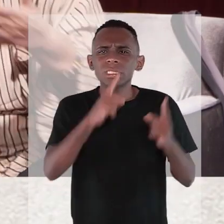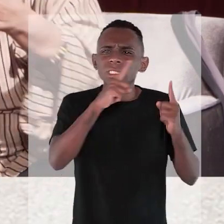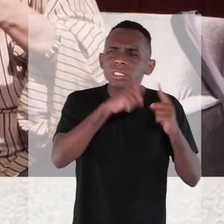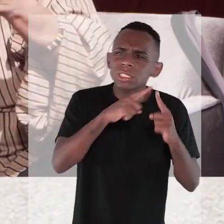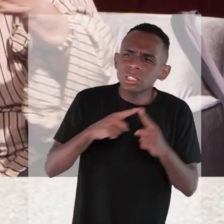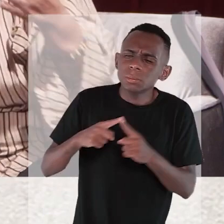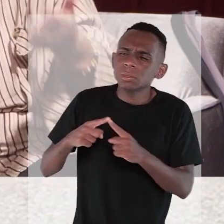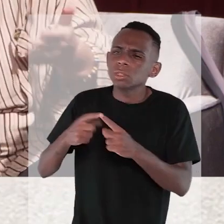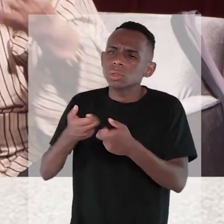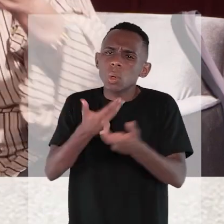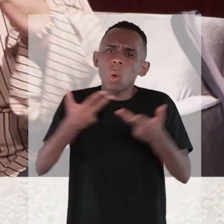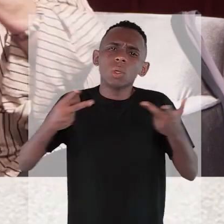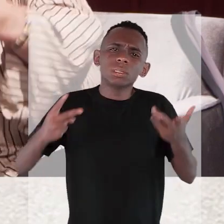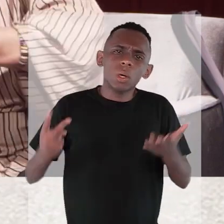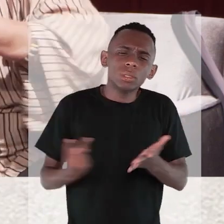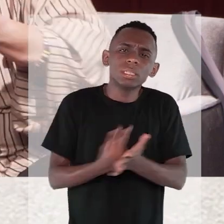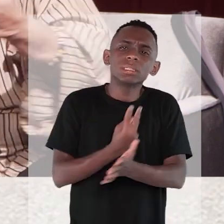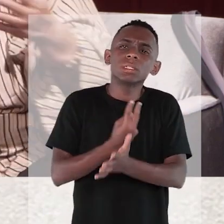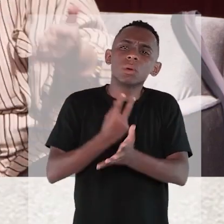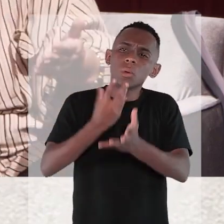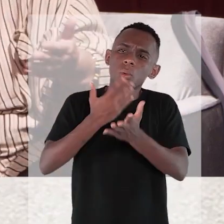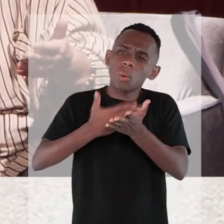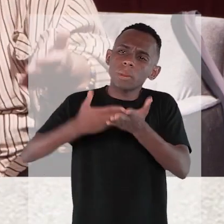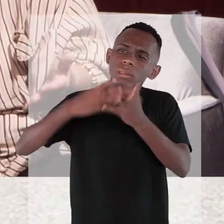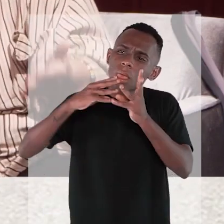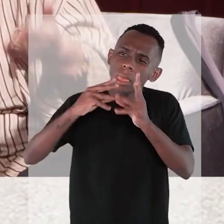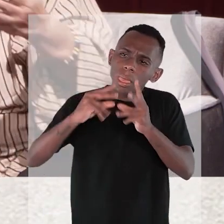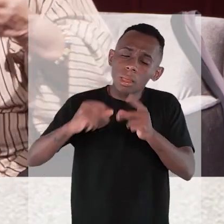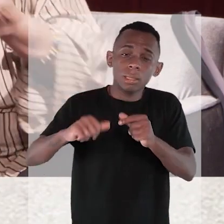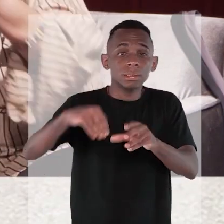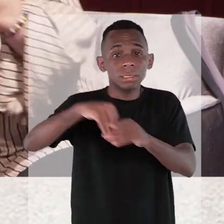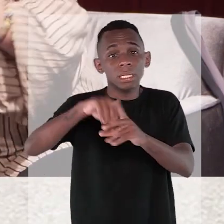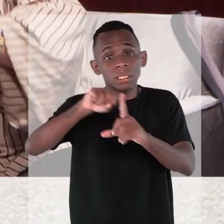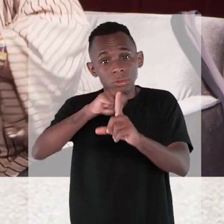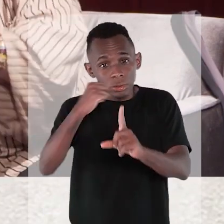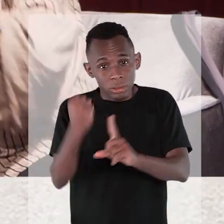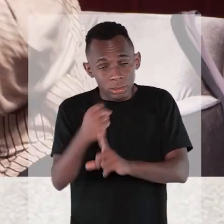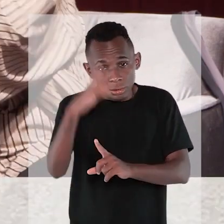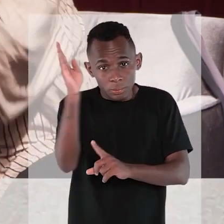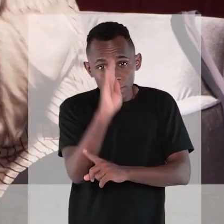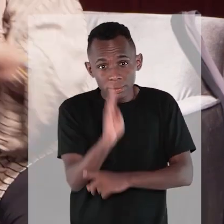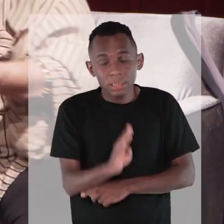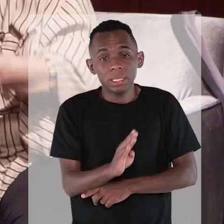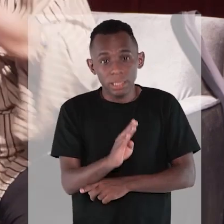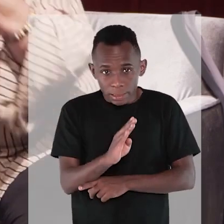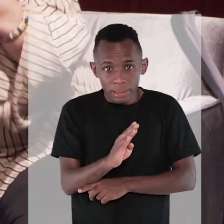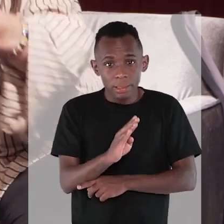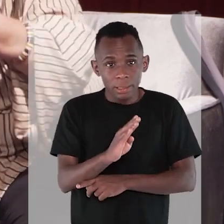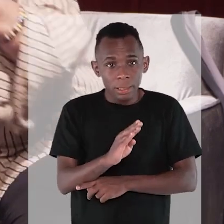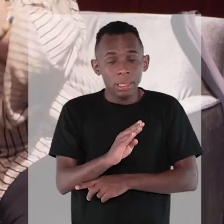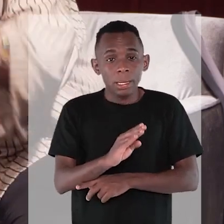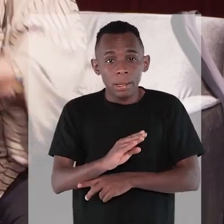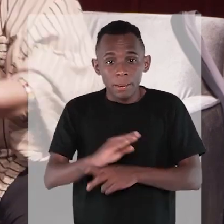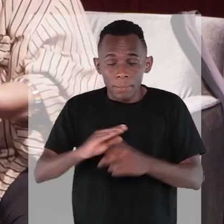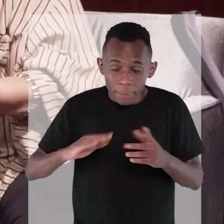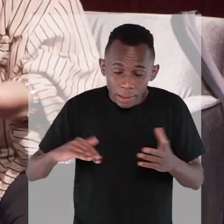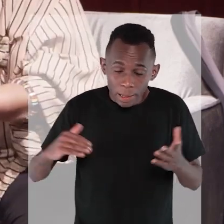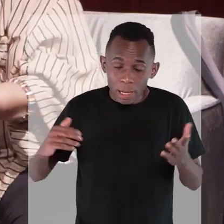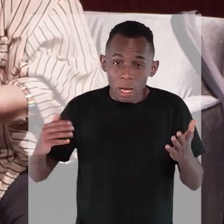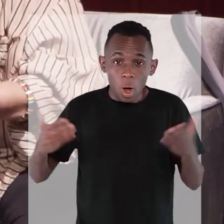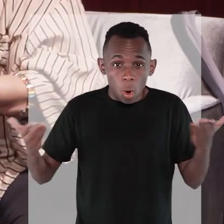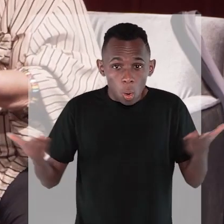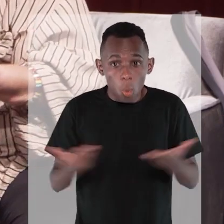processo, né, de degradação aconteceu na sociedade brasileira para que esse tipo de linguagem